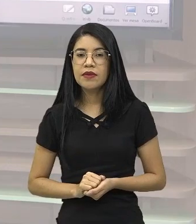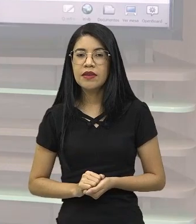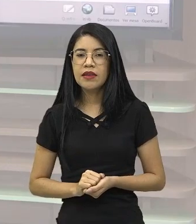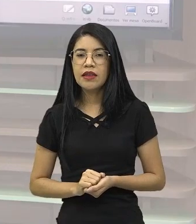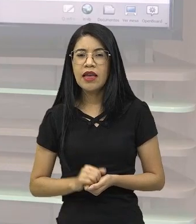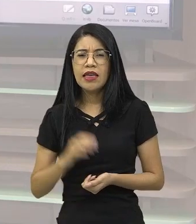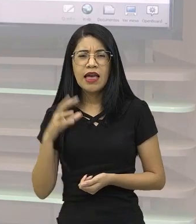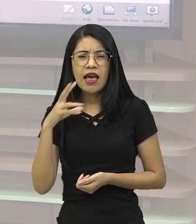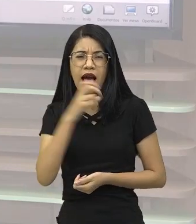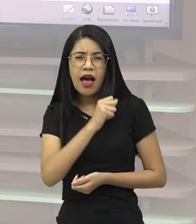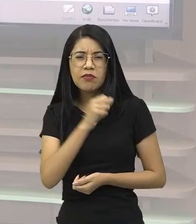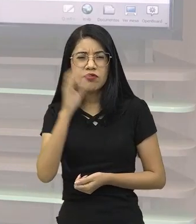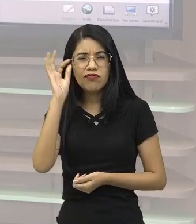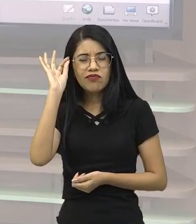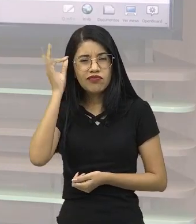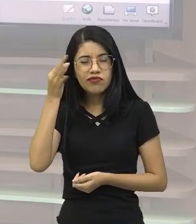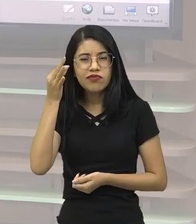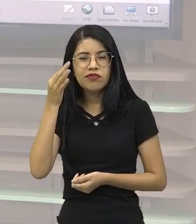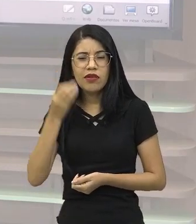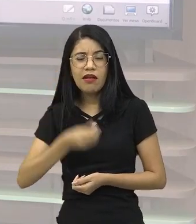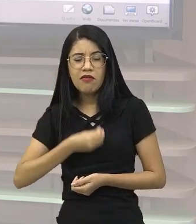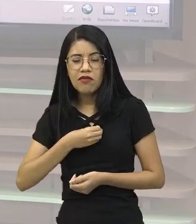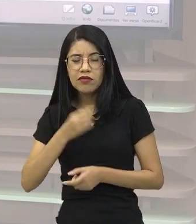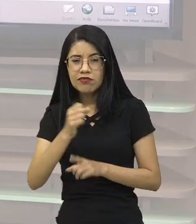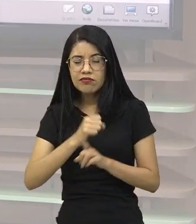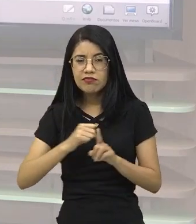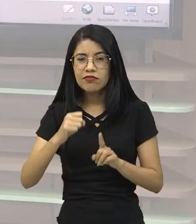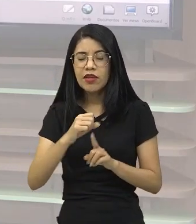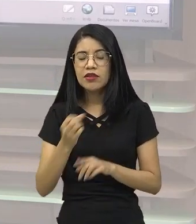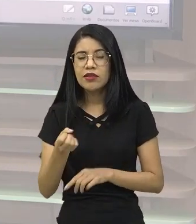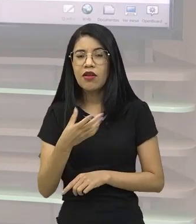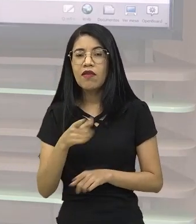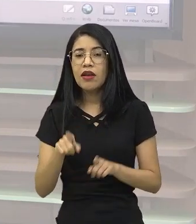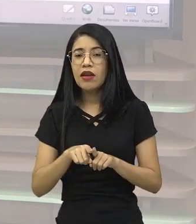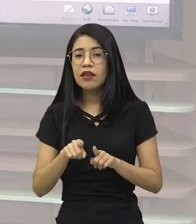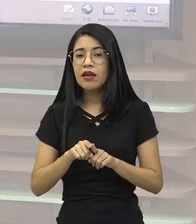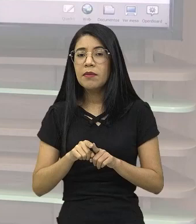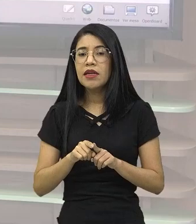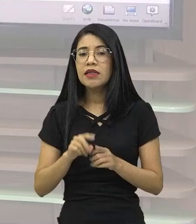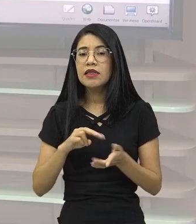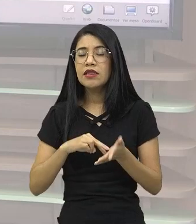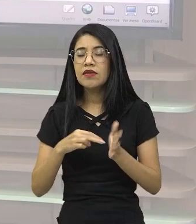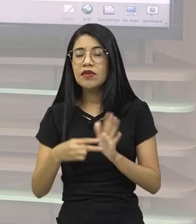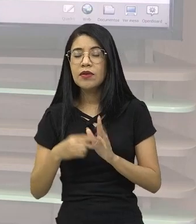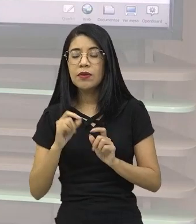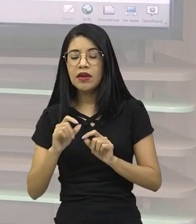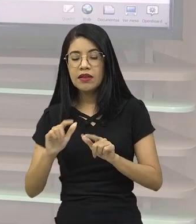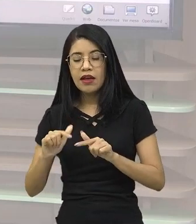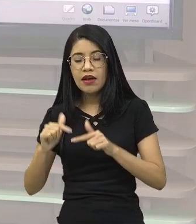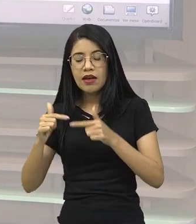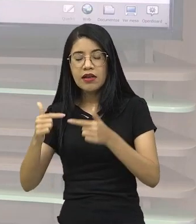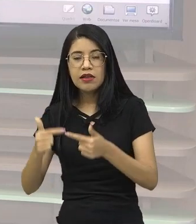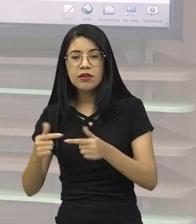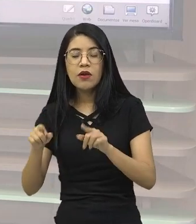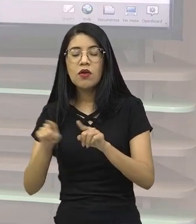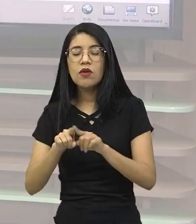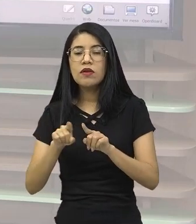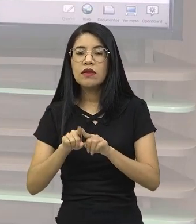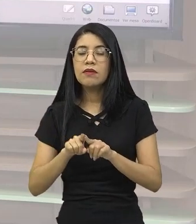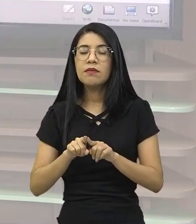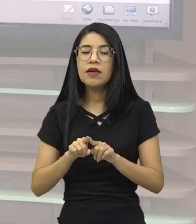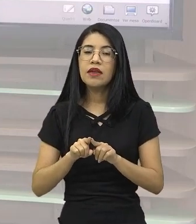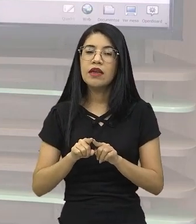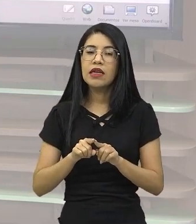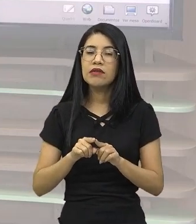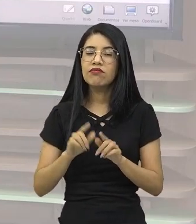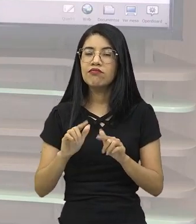velocidade da modernidade, da vida moderna, que também se traduz nas nossas ações, né, nas